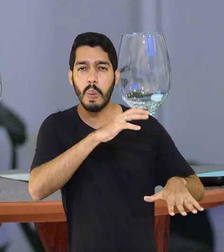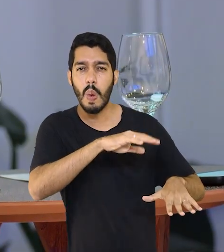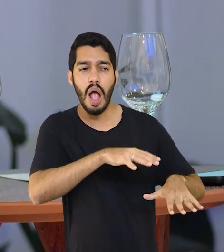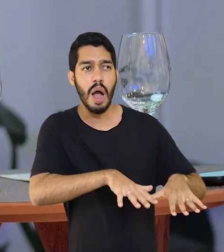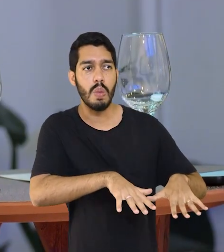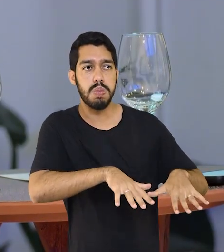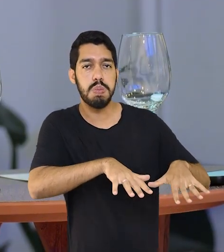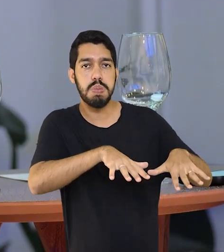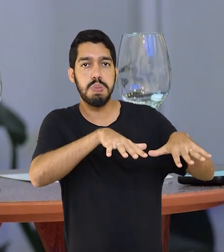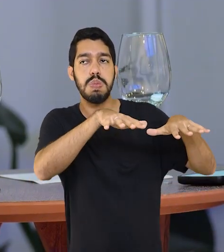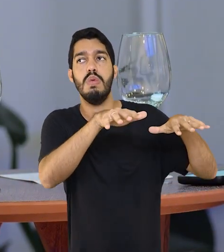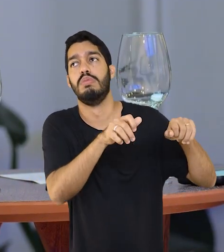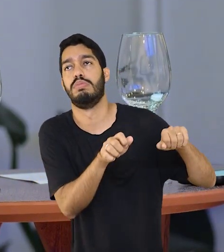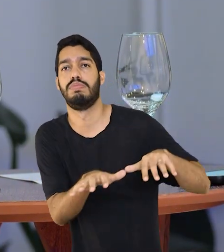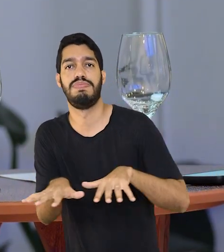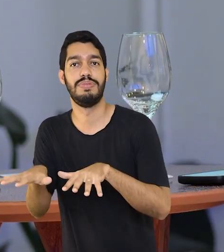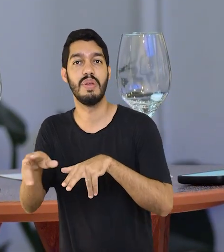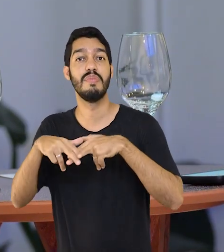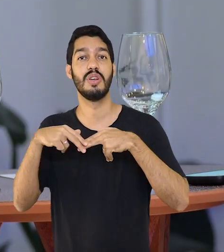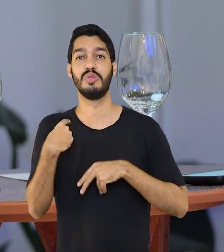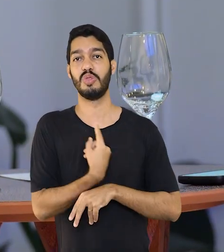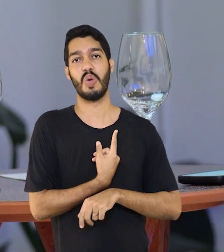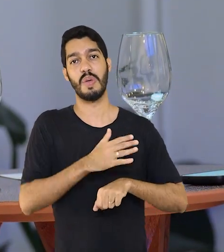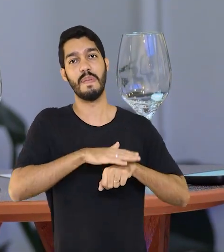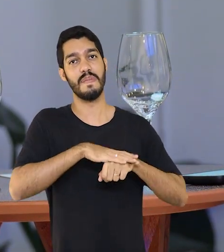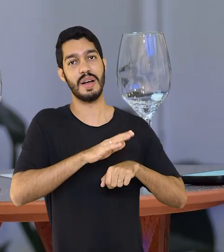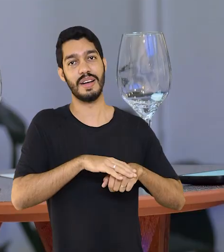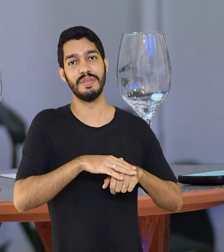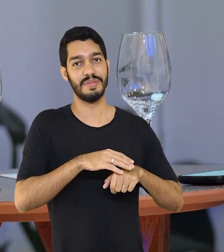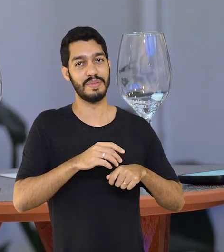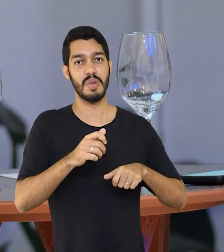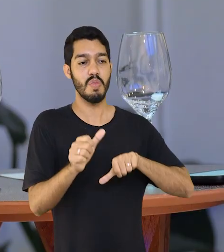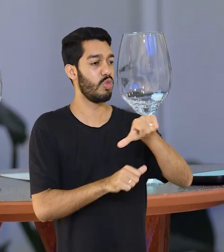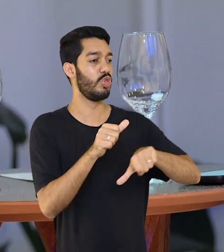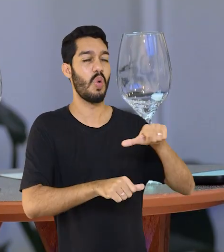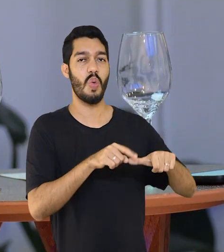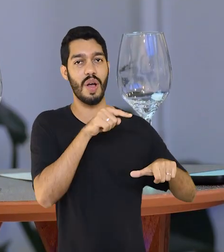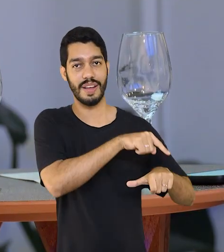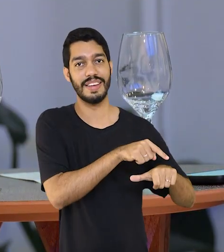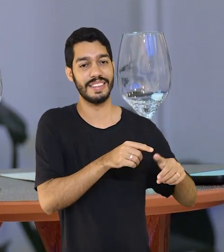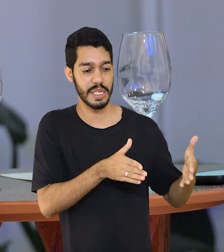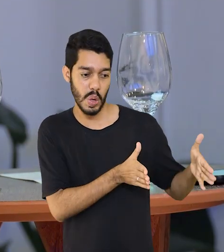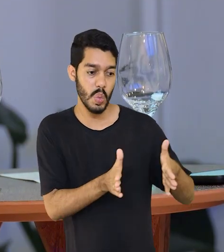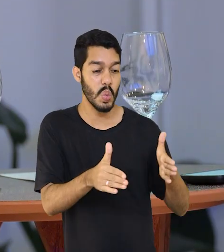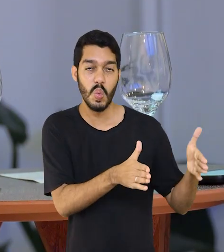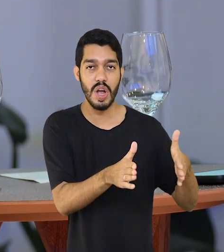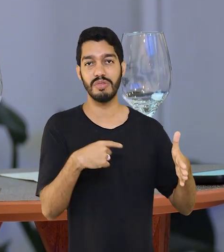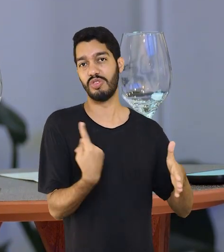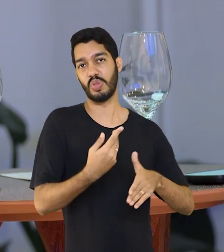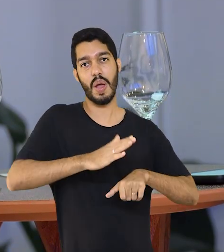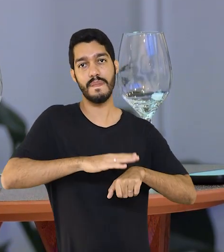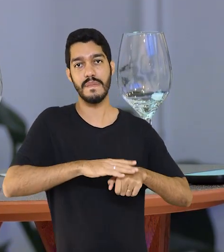por onde se passa, é que a gente mudou o curso do rio. Então, você começa a ver que é